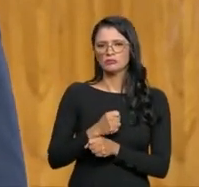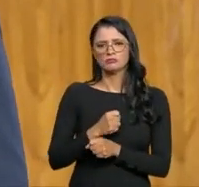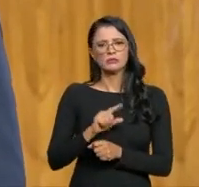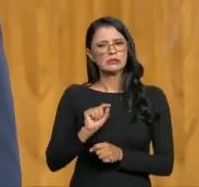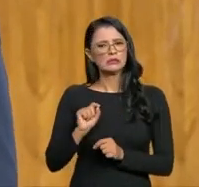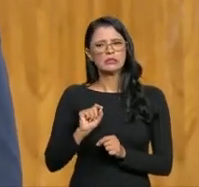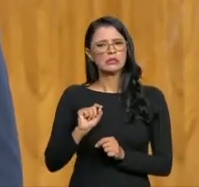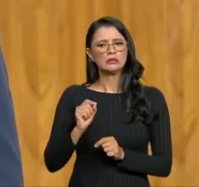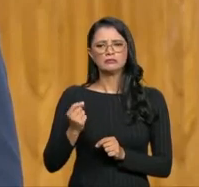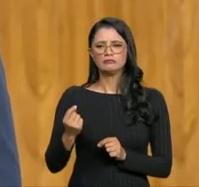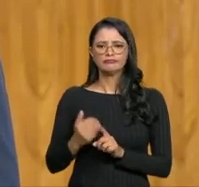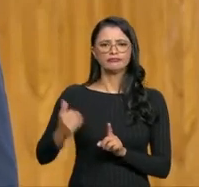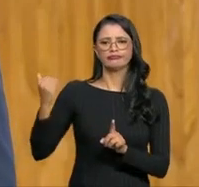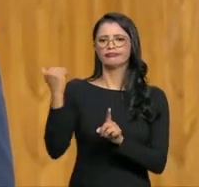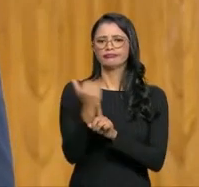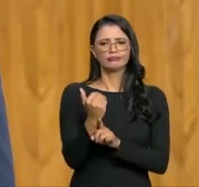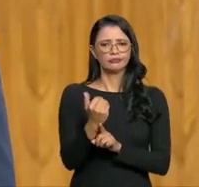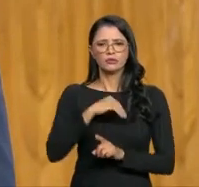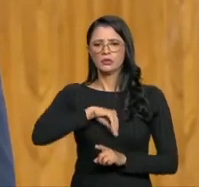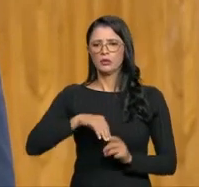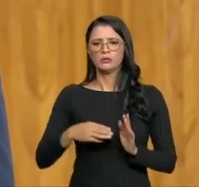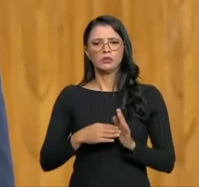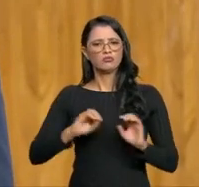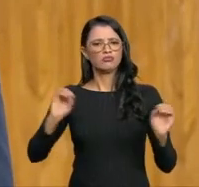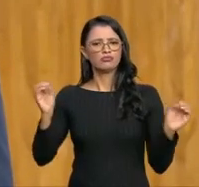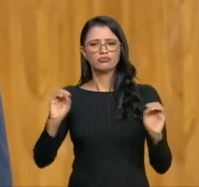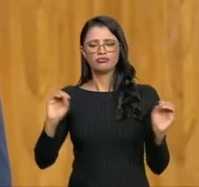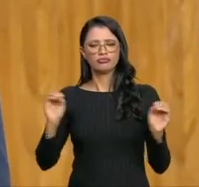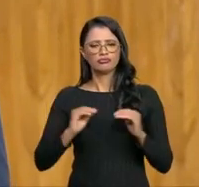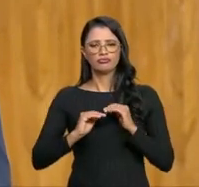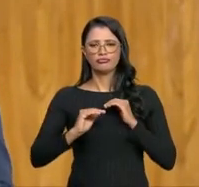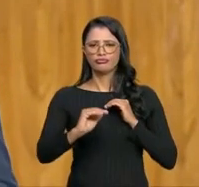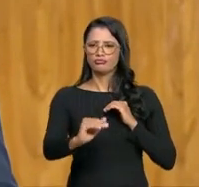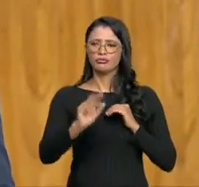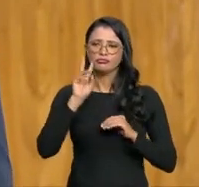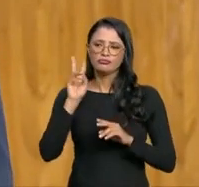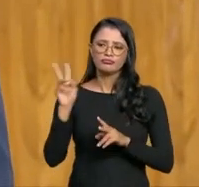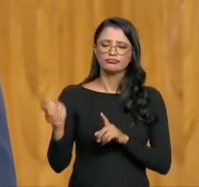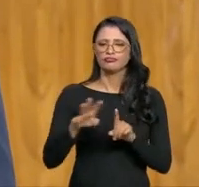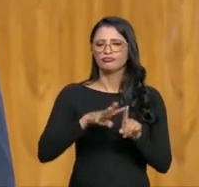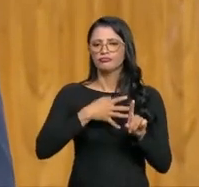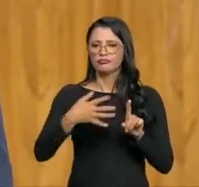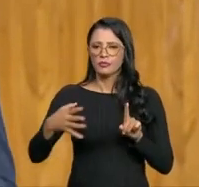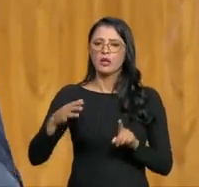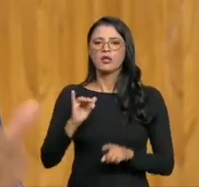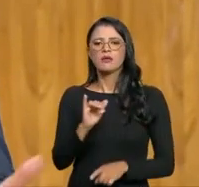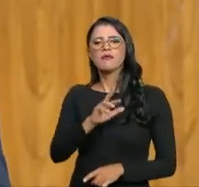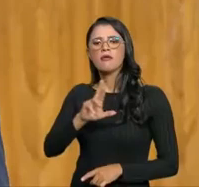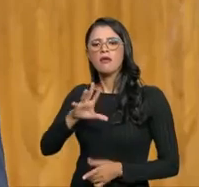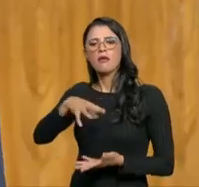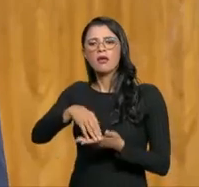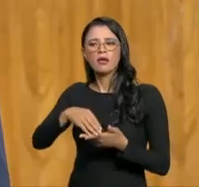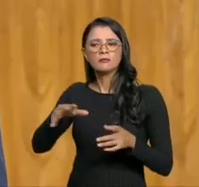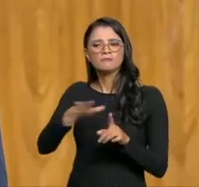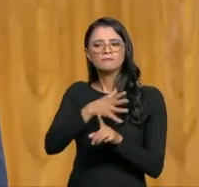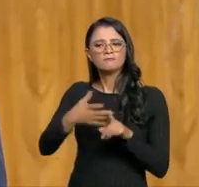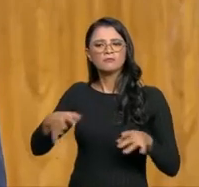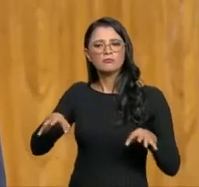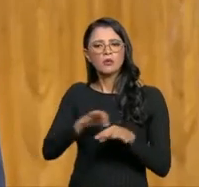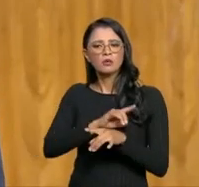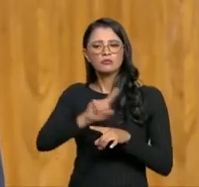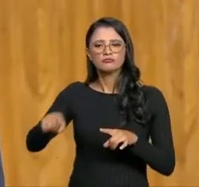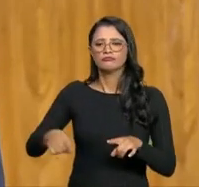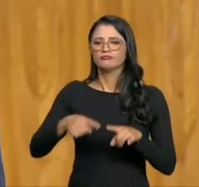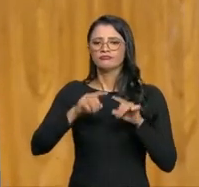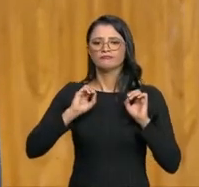um centavo de ganho real para o salário mínimo e sem ver a sua tabela de imposto de renda atualizada